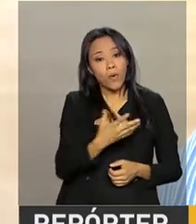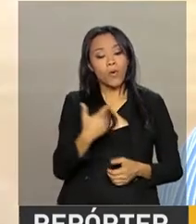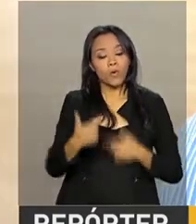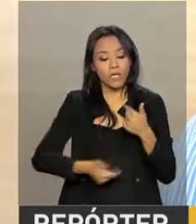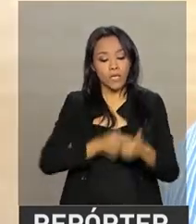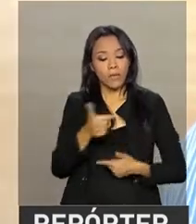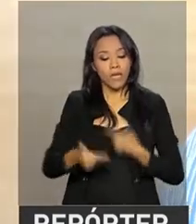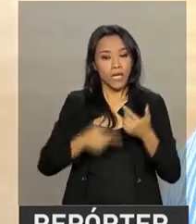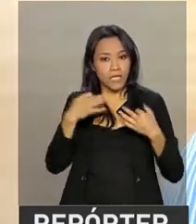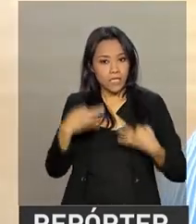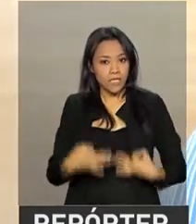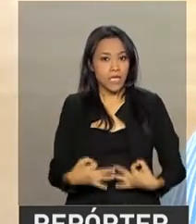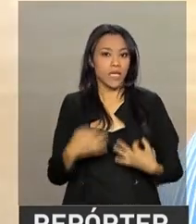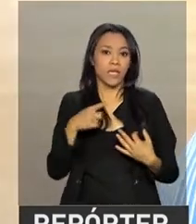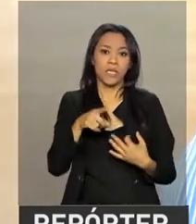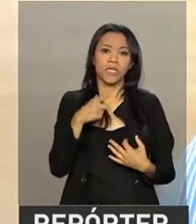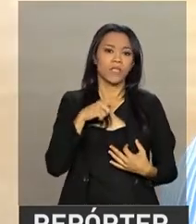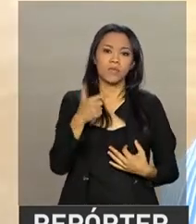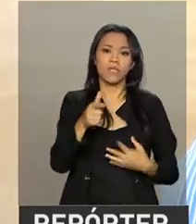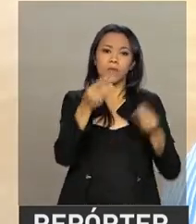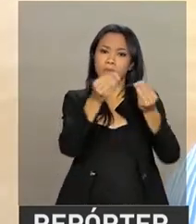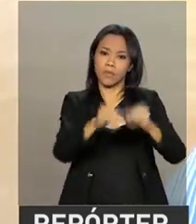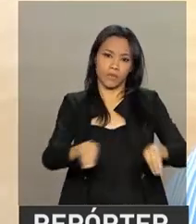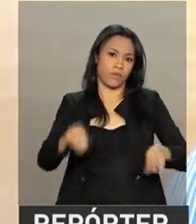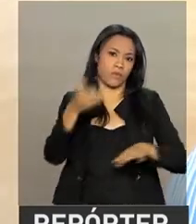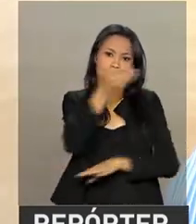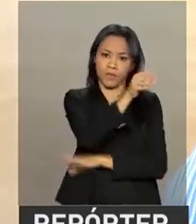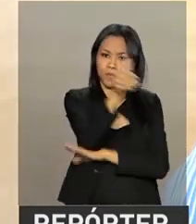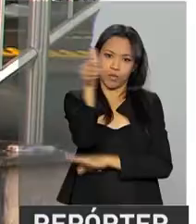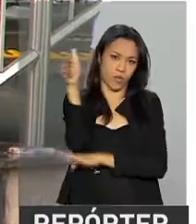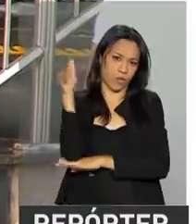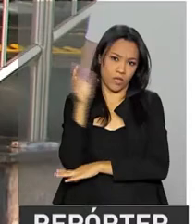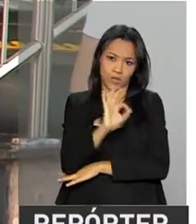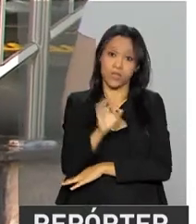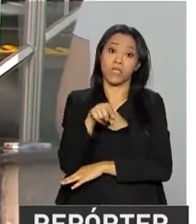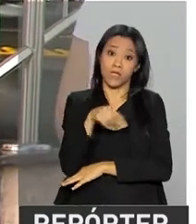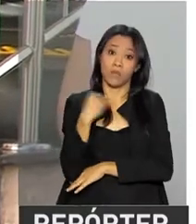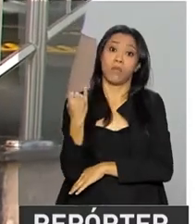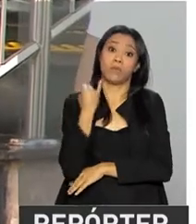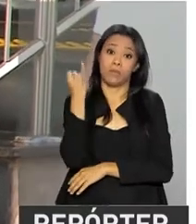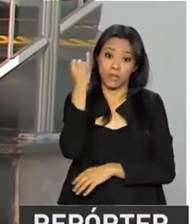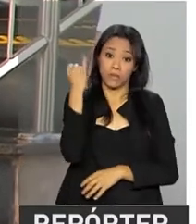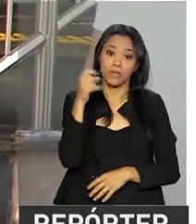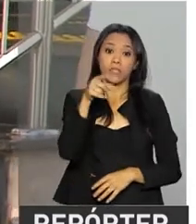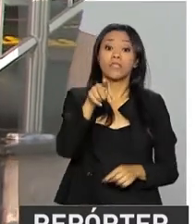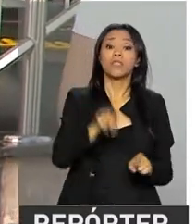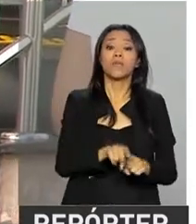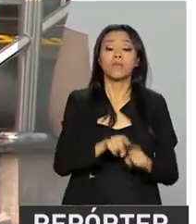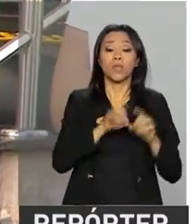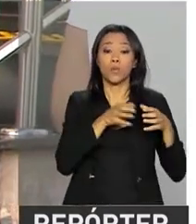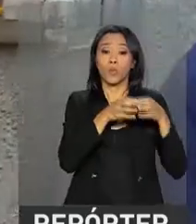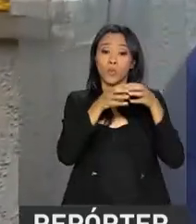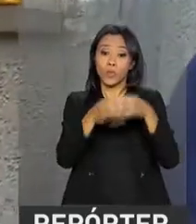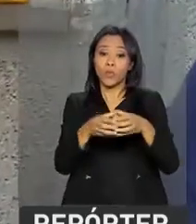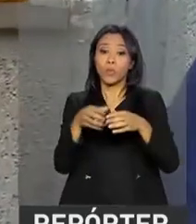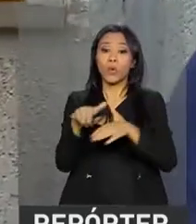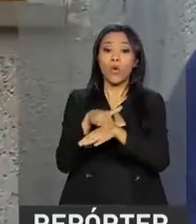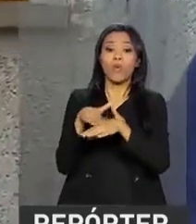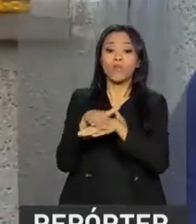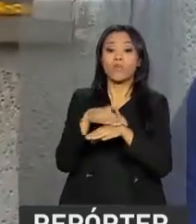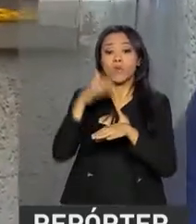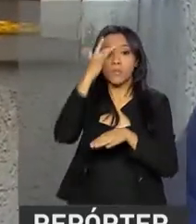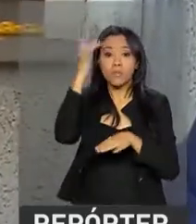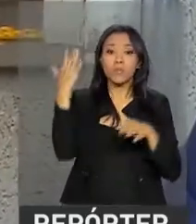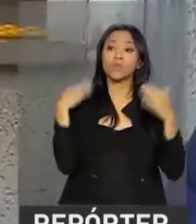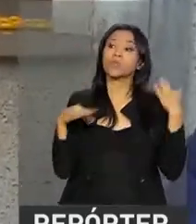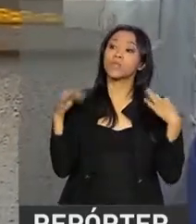entendeu? Que não venha trazendo um problema para a gente. É muito importante isso, né? Os agentes também conversaram com os turistas para mostrar